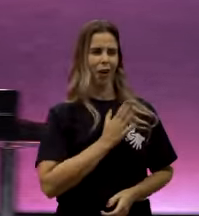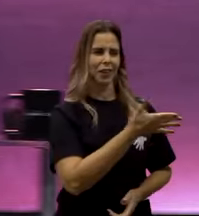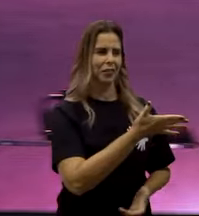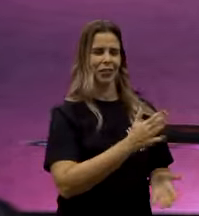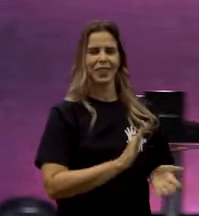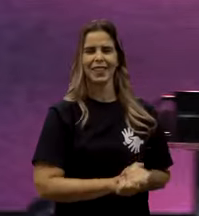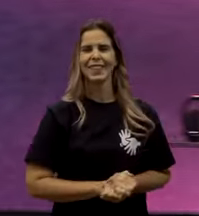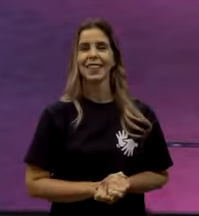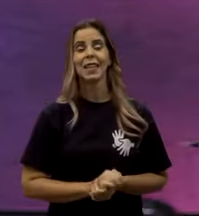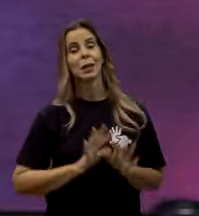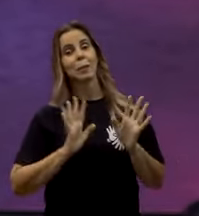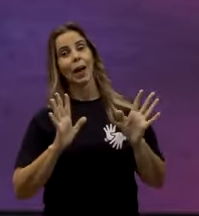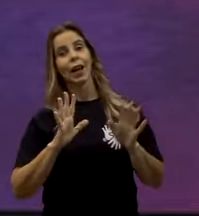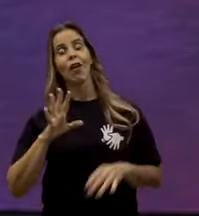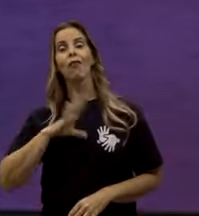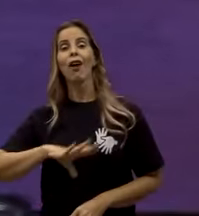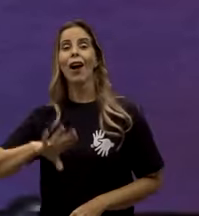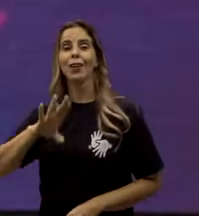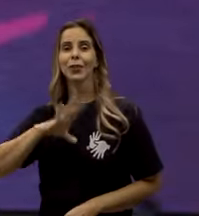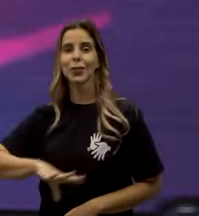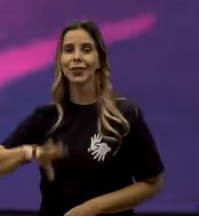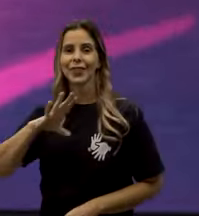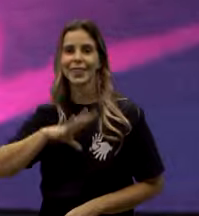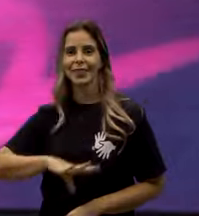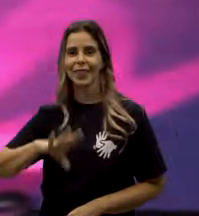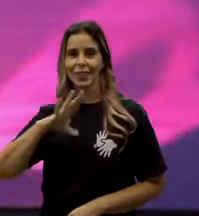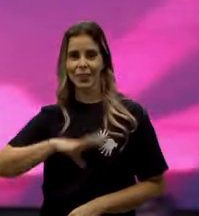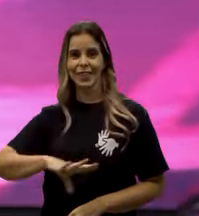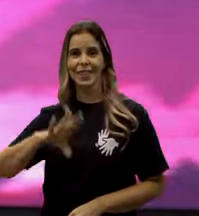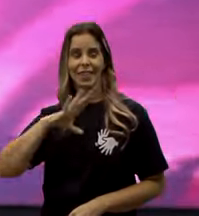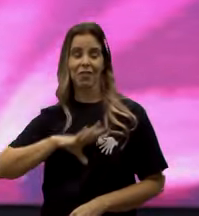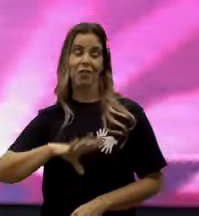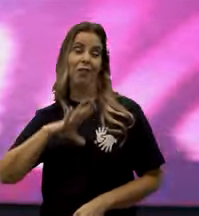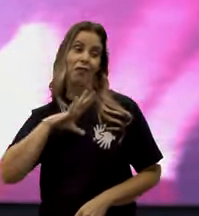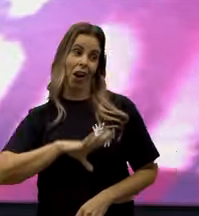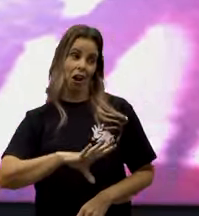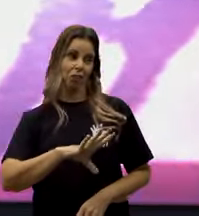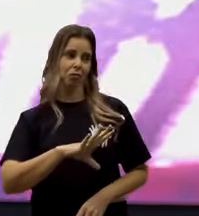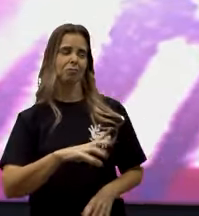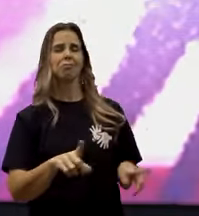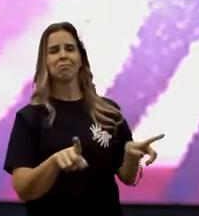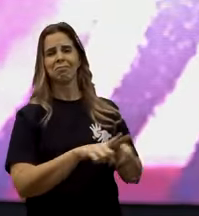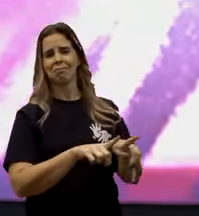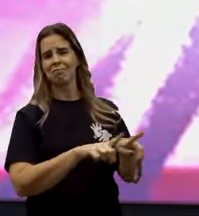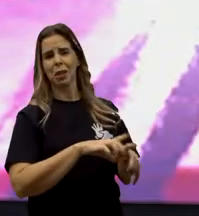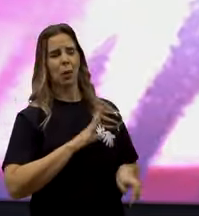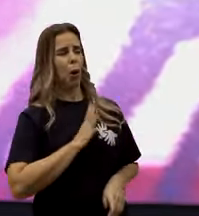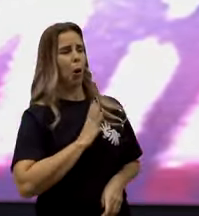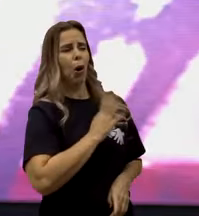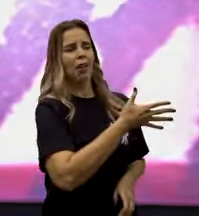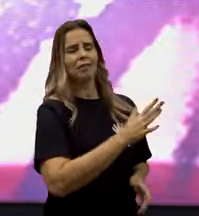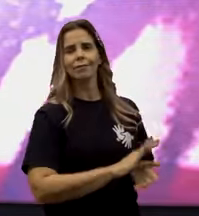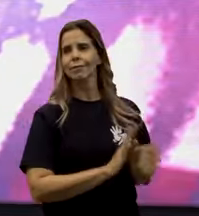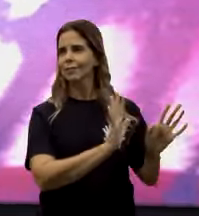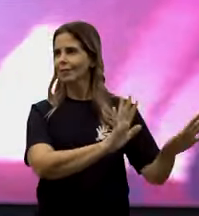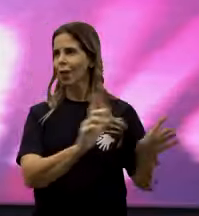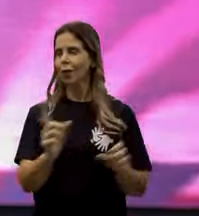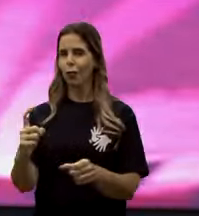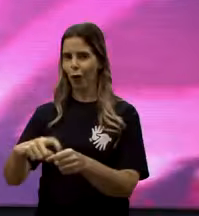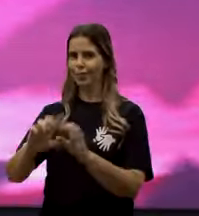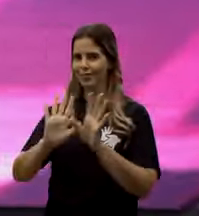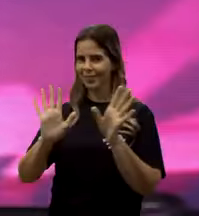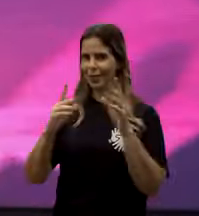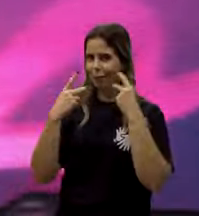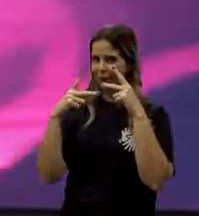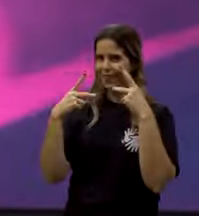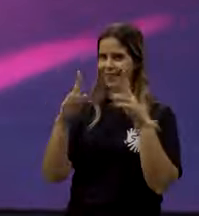aí o Vasco cai a pele cai Aleluia fica ligado volta aqui então olha